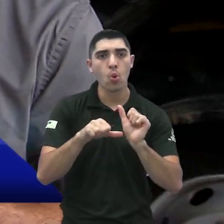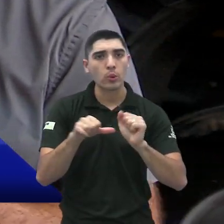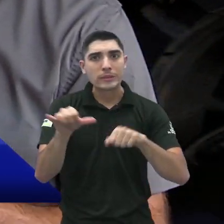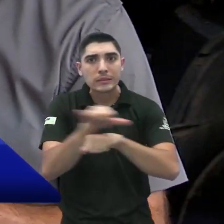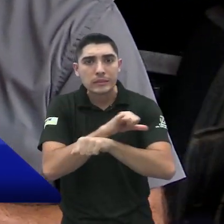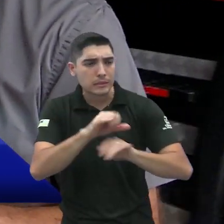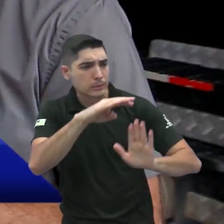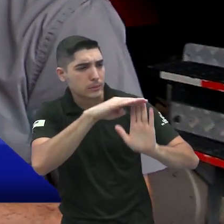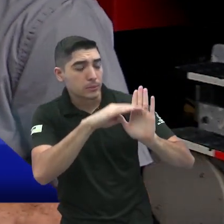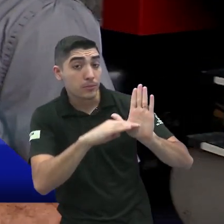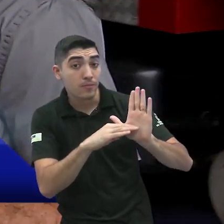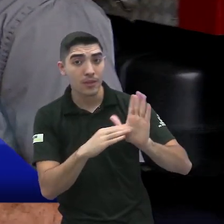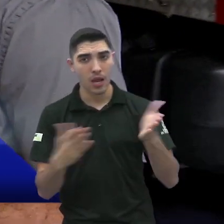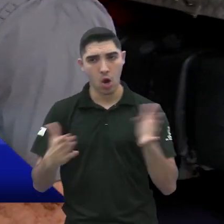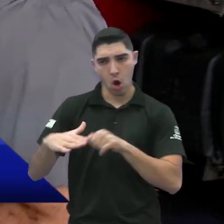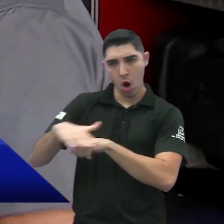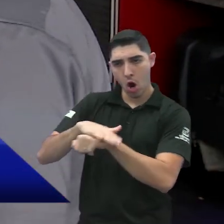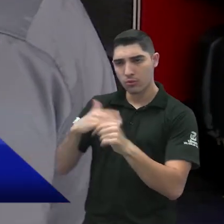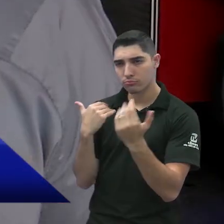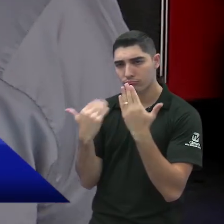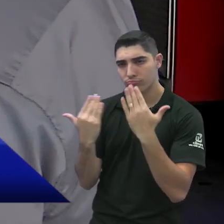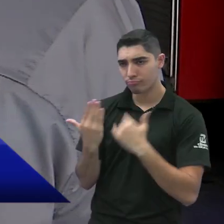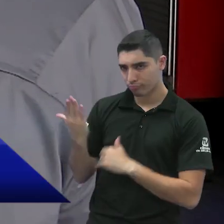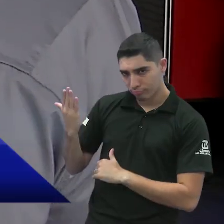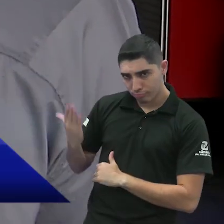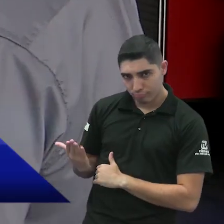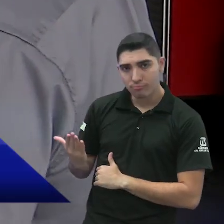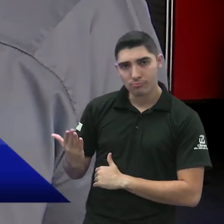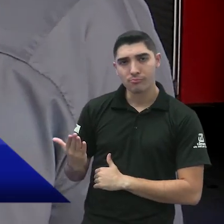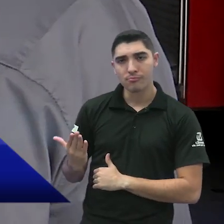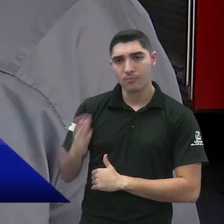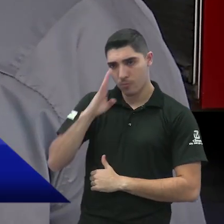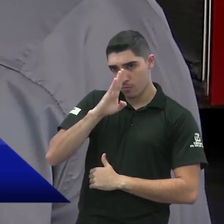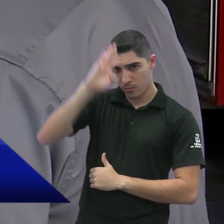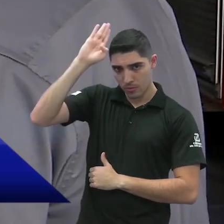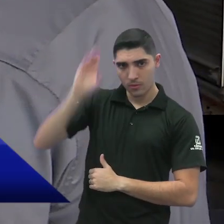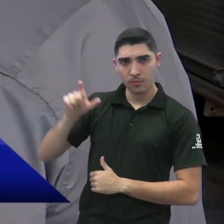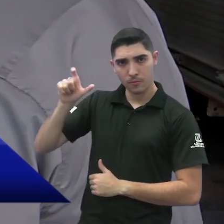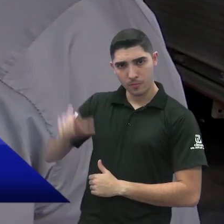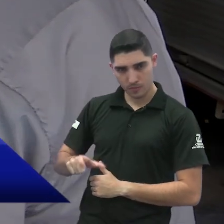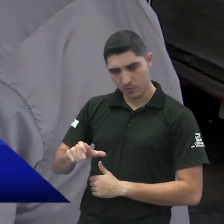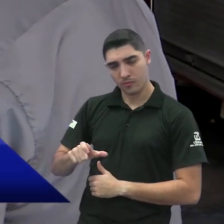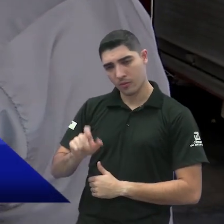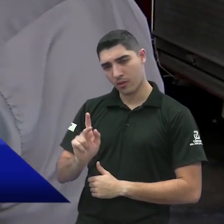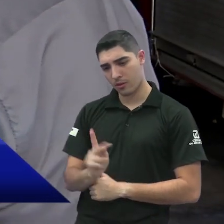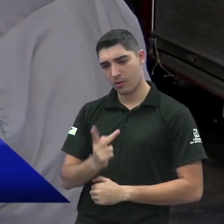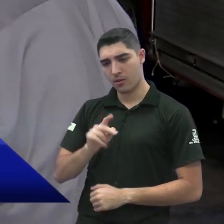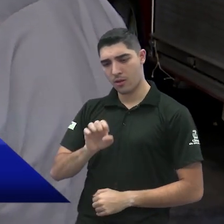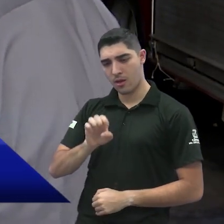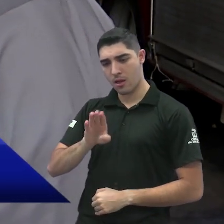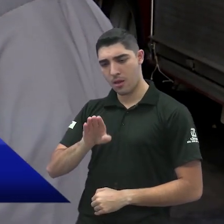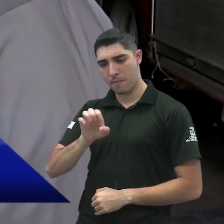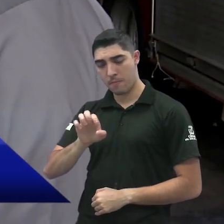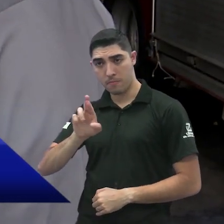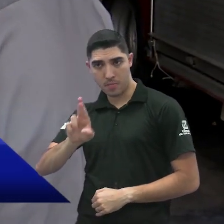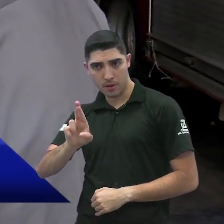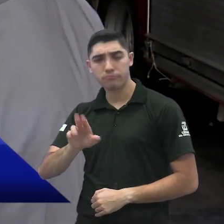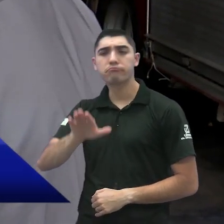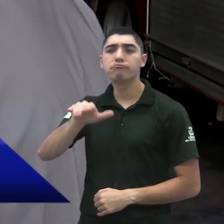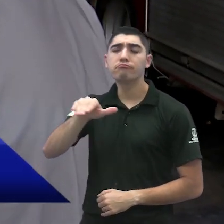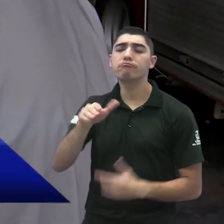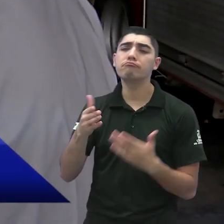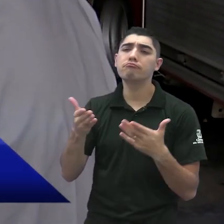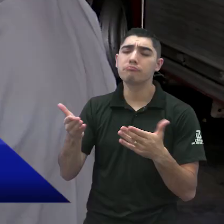conversar um pouco mais sobre este assunto, a gente vai conversar aqui com o primeiro-tenente Eber, né, que é do Corpo de Bombeiros.